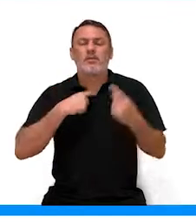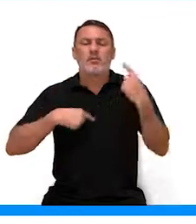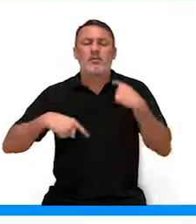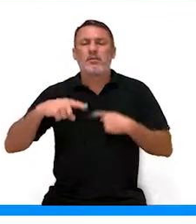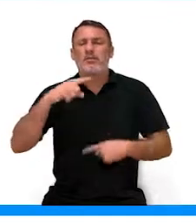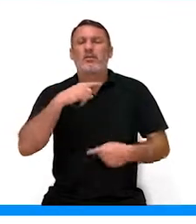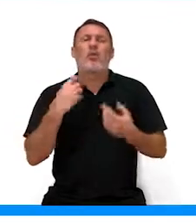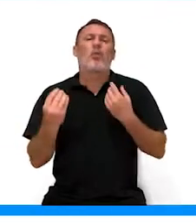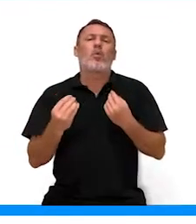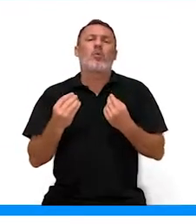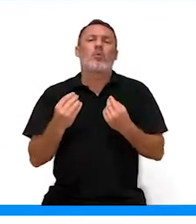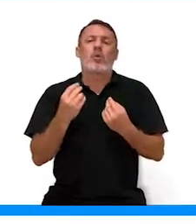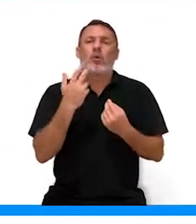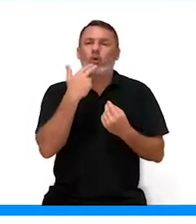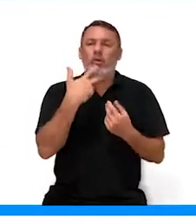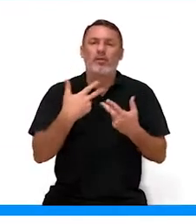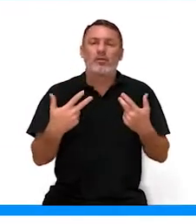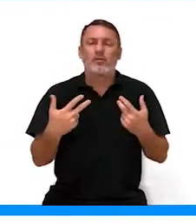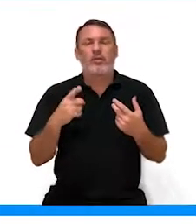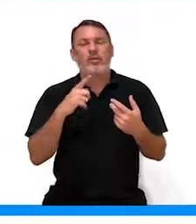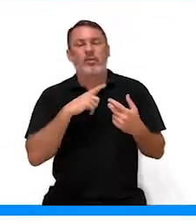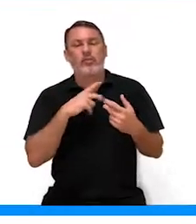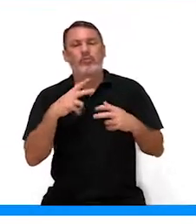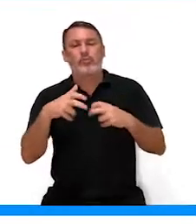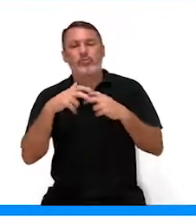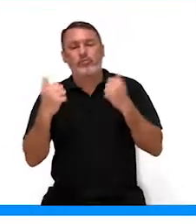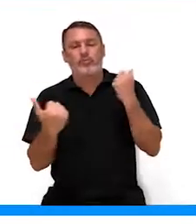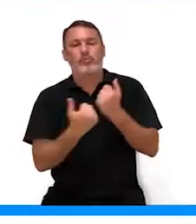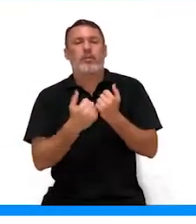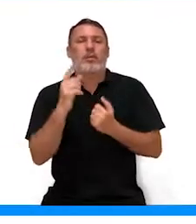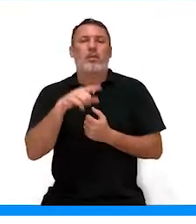ele receber nutrientes, ele precisa